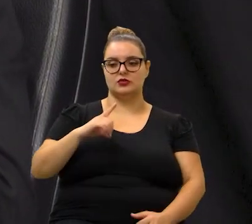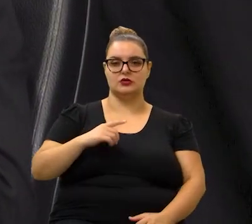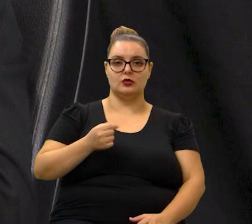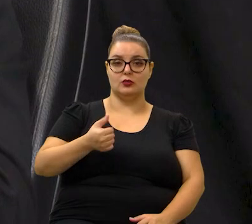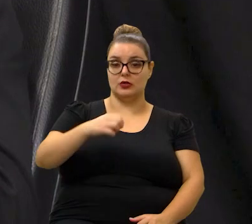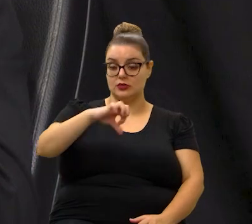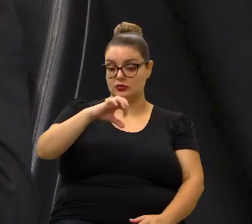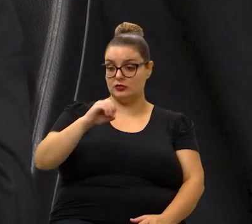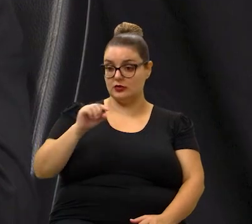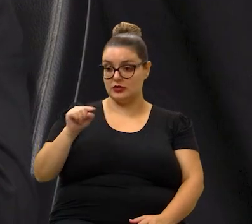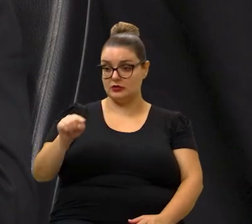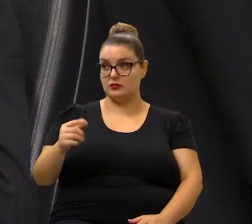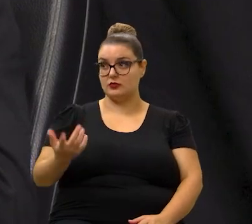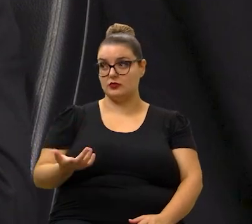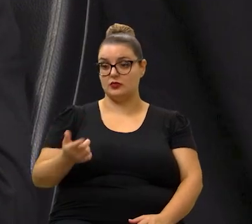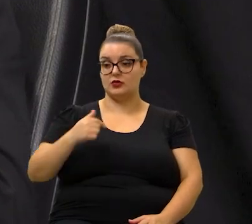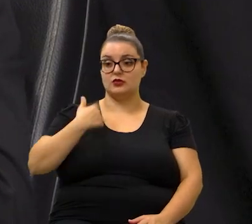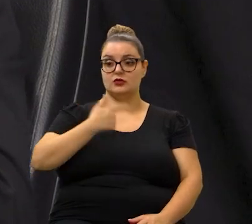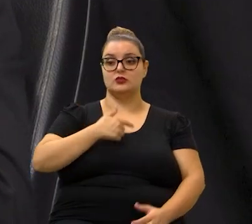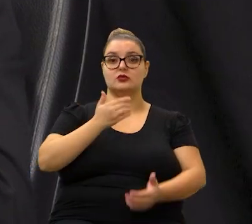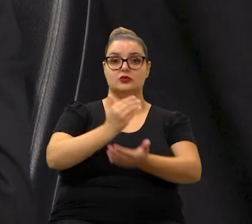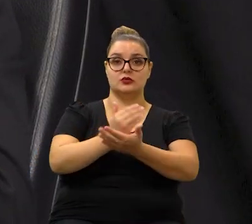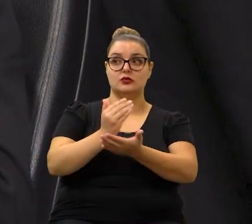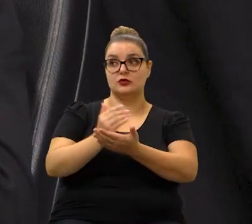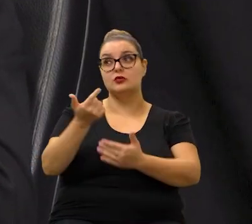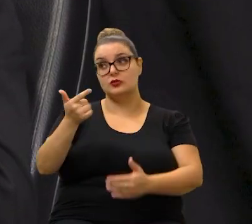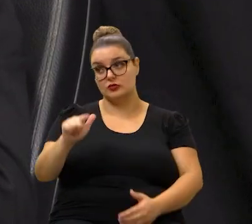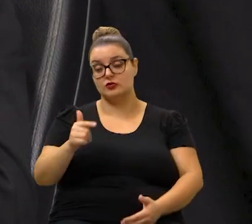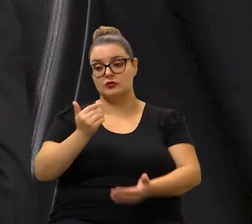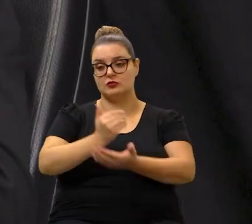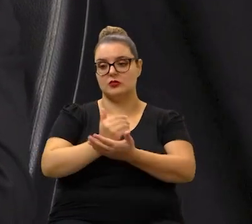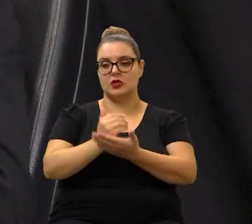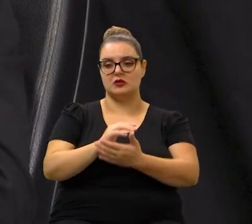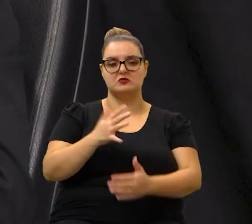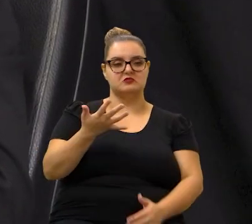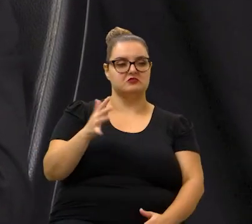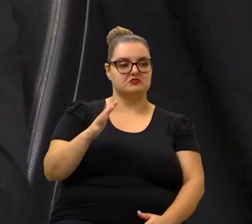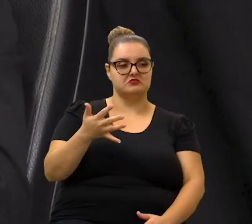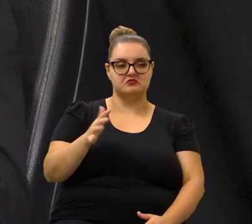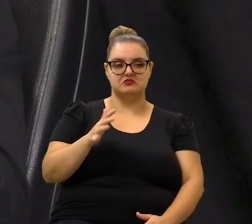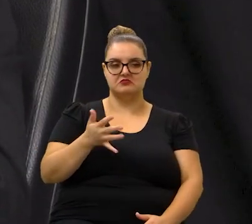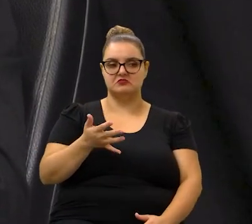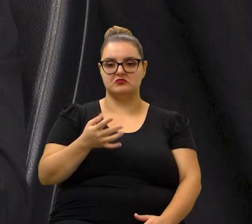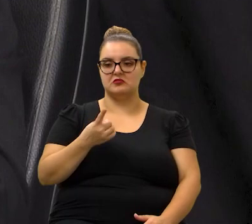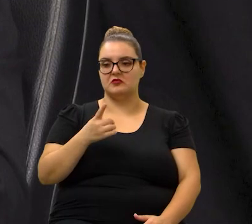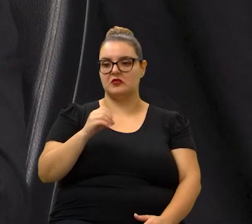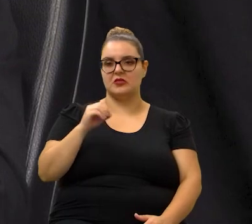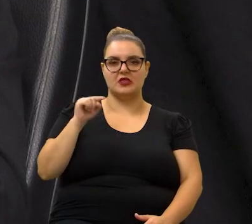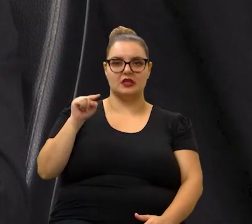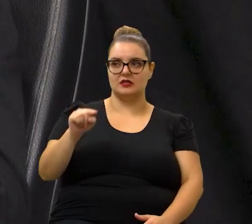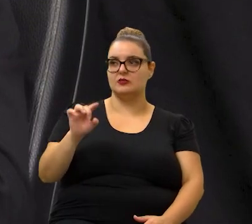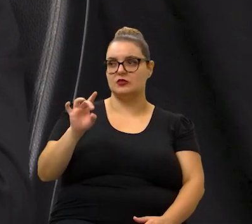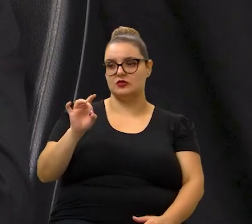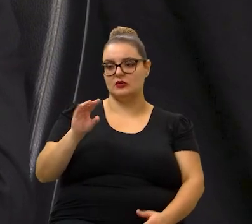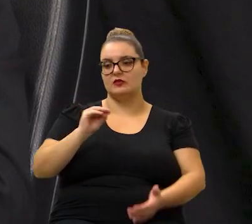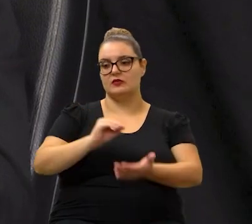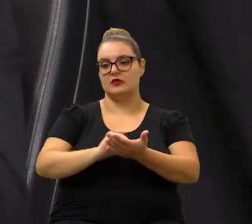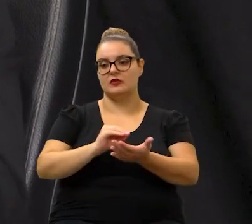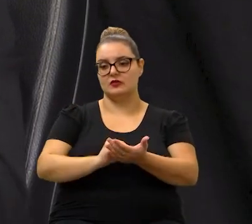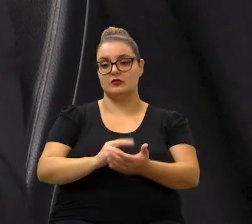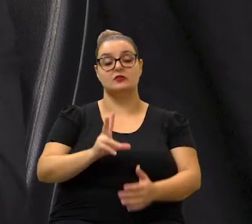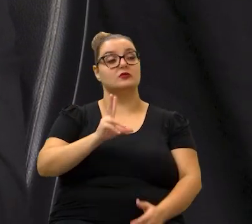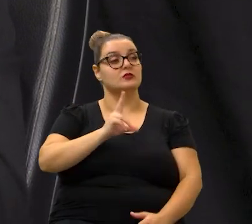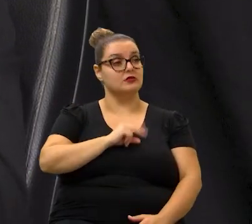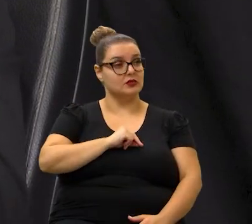os 90.000 tá nós estamos pagando ainda né Deve est aí numa uma faixa de 10.000 apenas